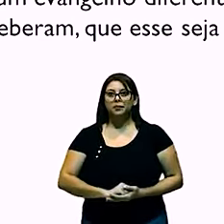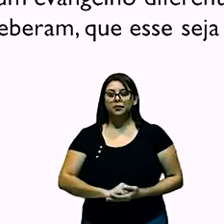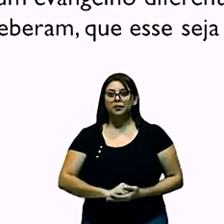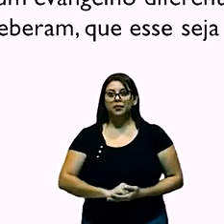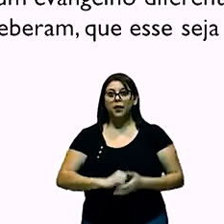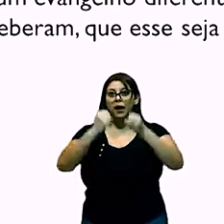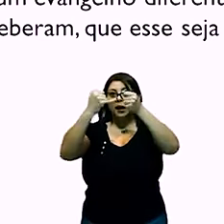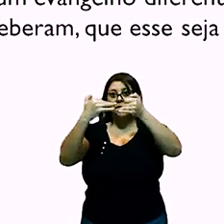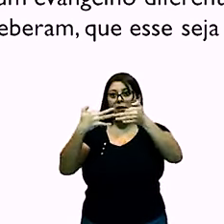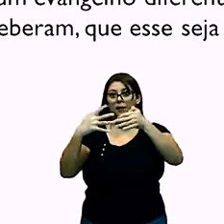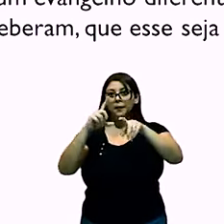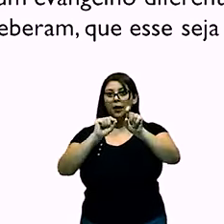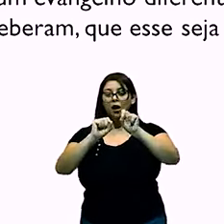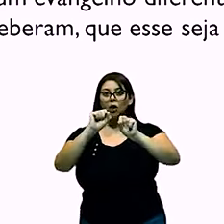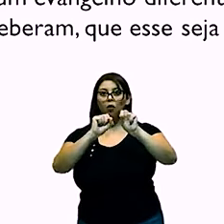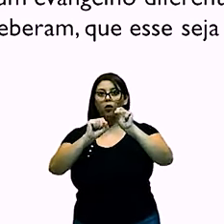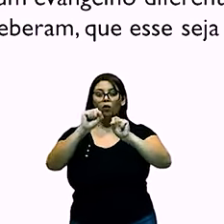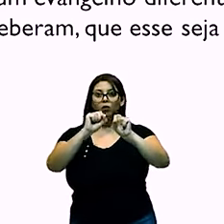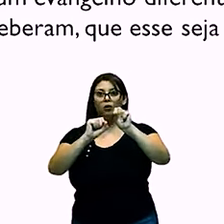Diz assim a palavra do Senhor nosso Deus.